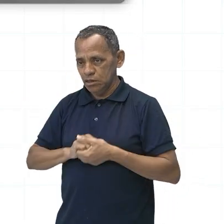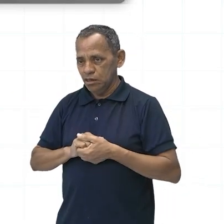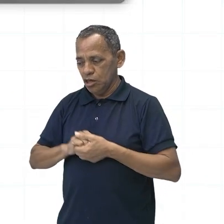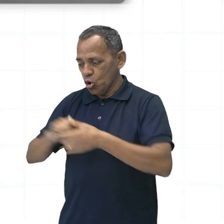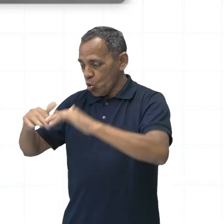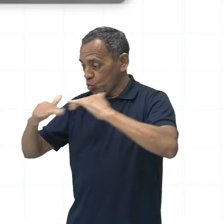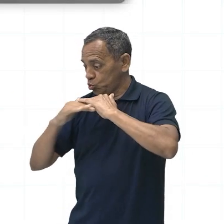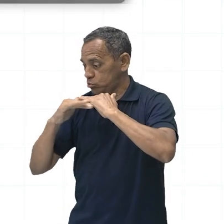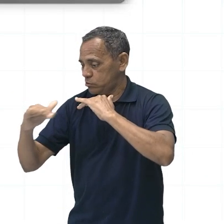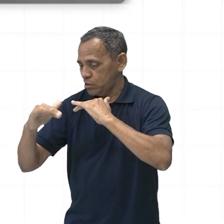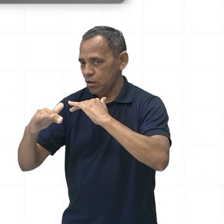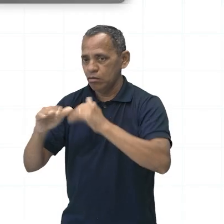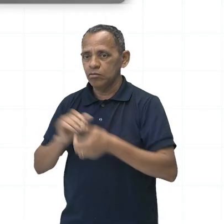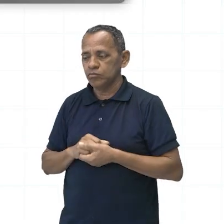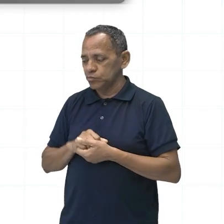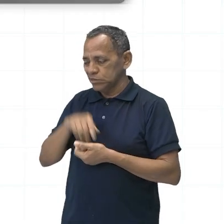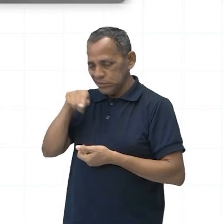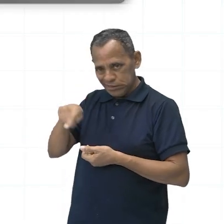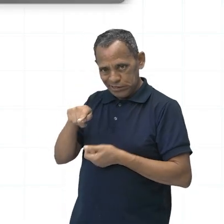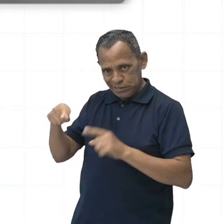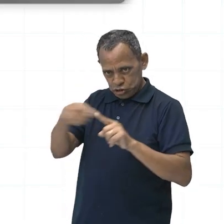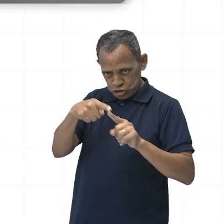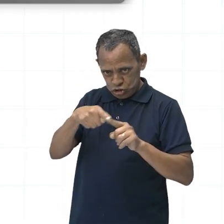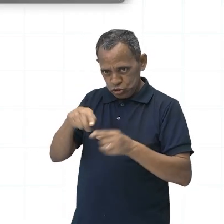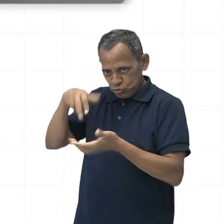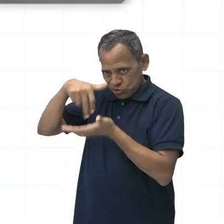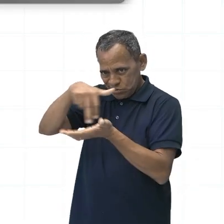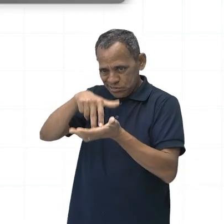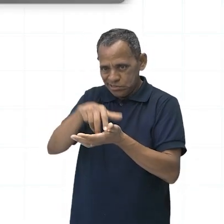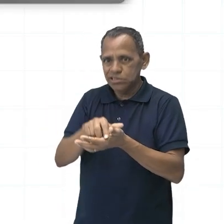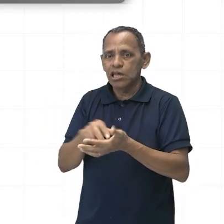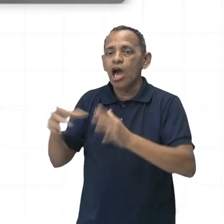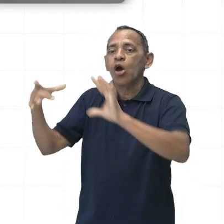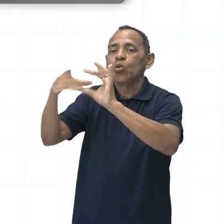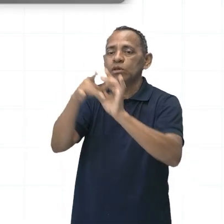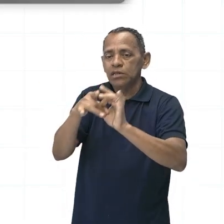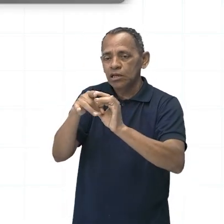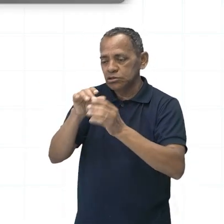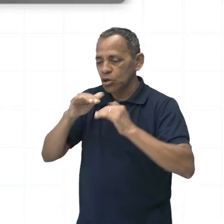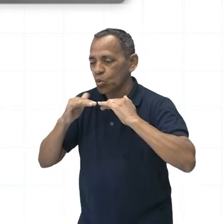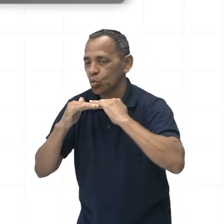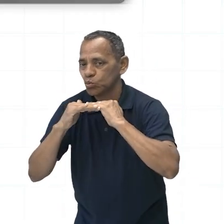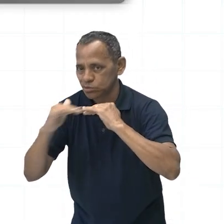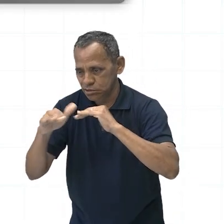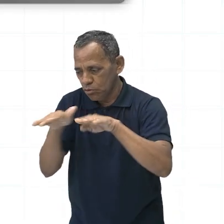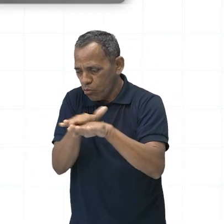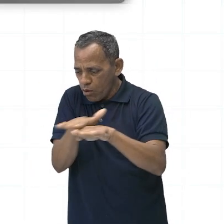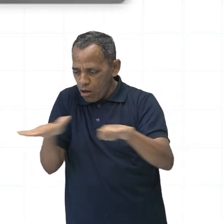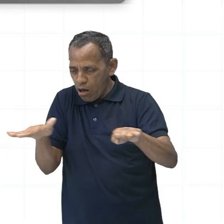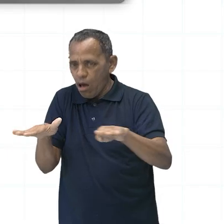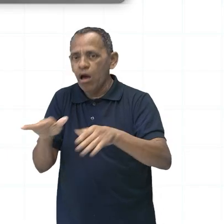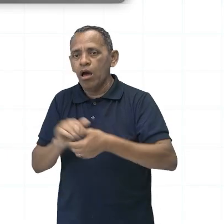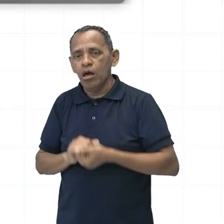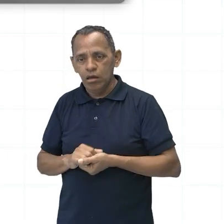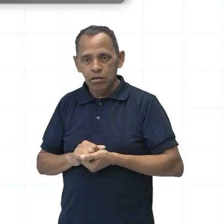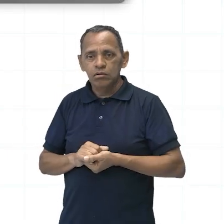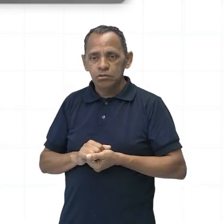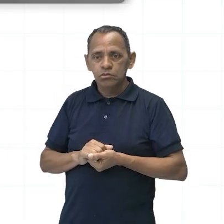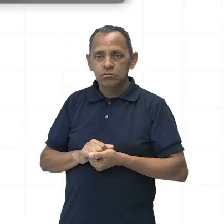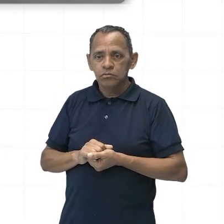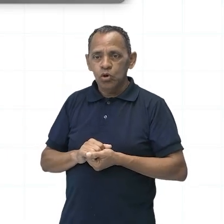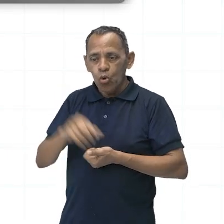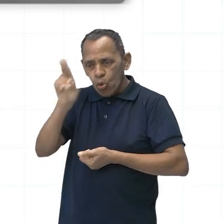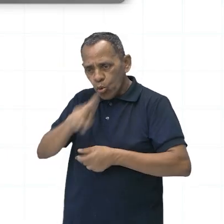Então, na dança, né, moderna, a conexão com o chão é muito presente. Os bailarinos utilizam o chão de